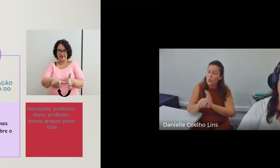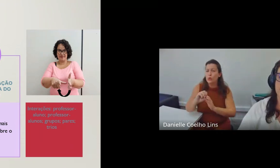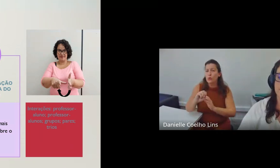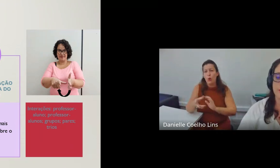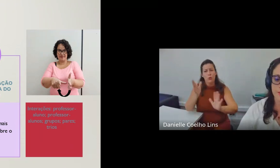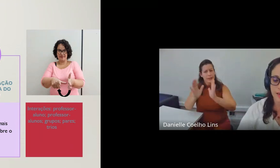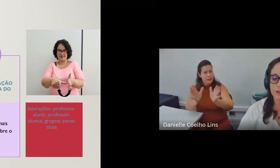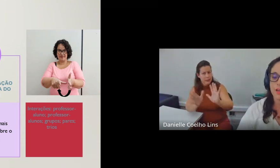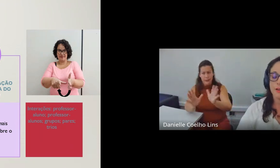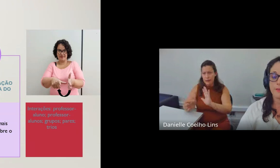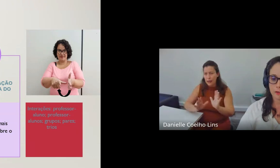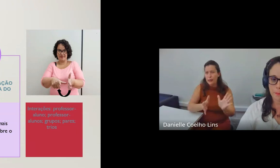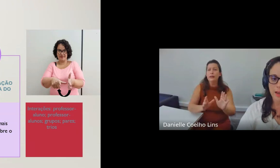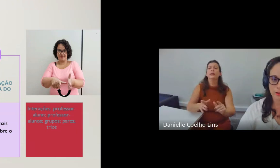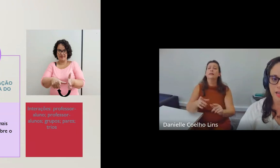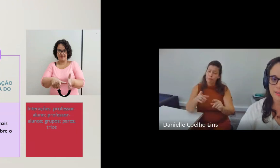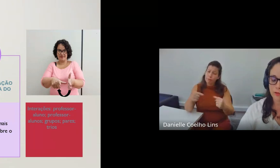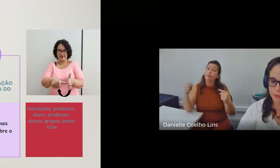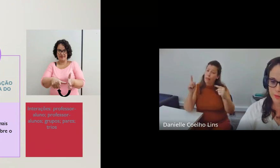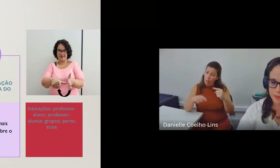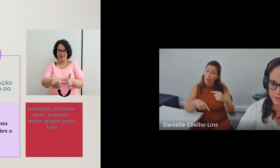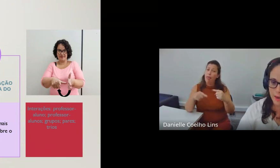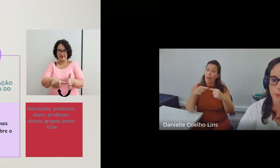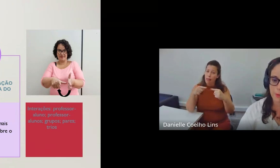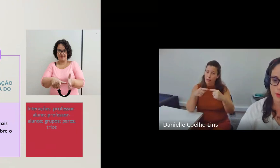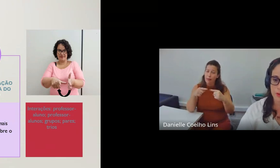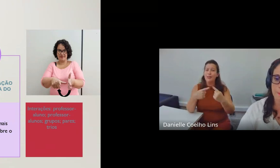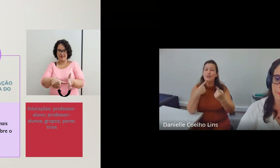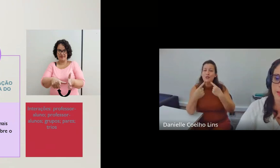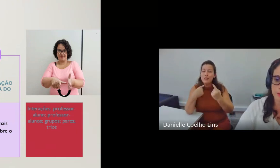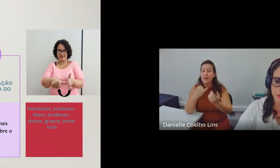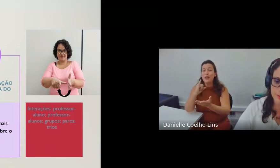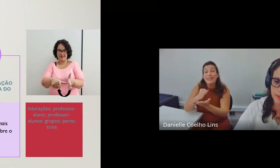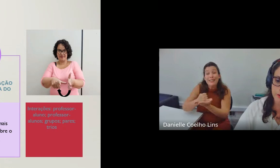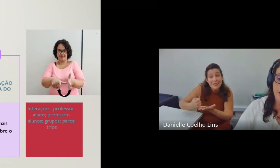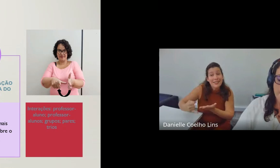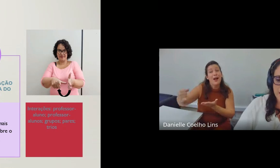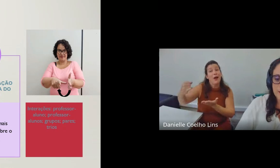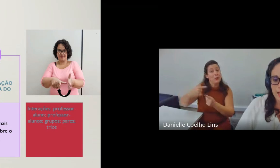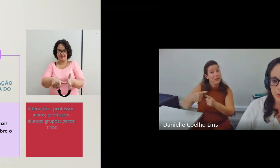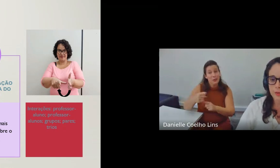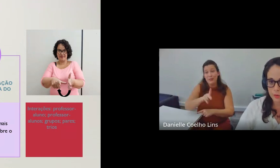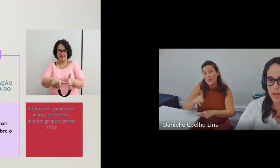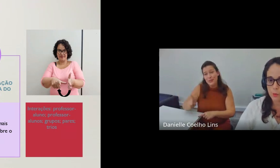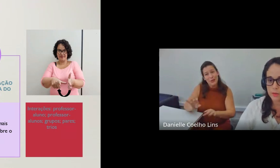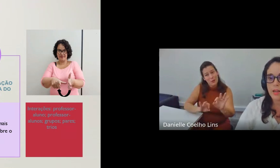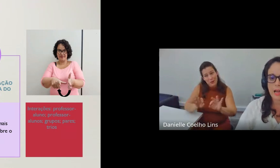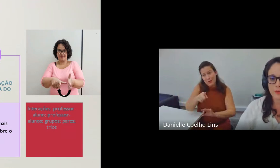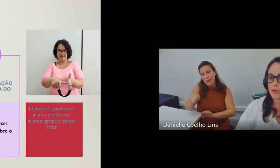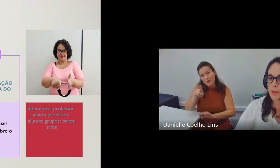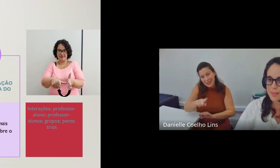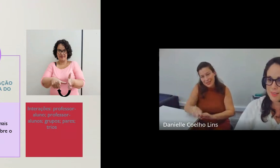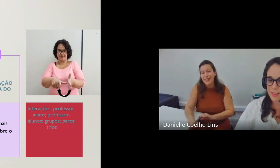ou sinaliza com vocês, faz parte já dessa discussão inicial. O professor está preparando vocês para entrar no assunto da aula.